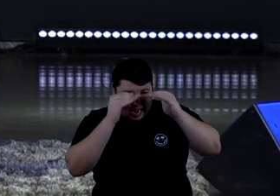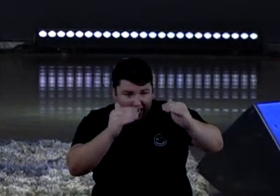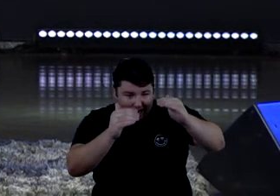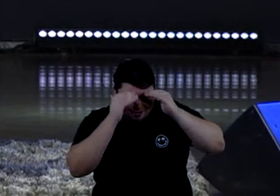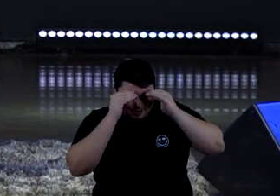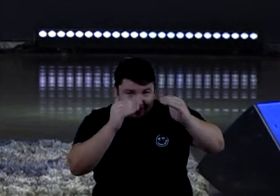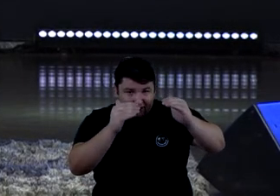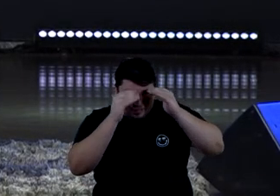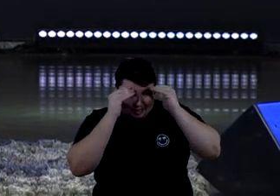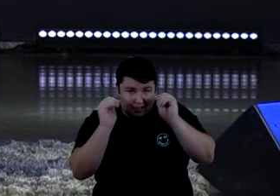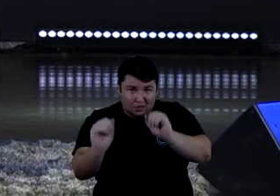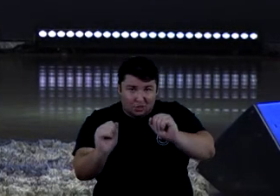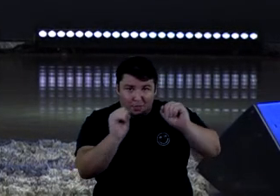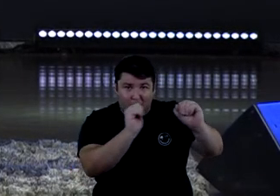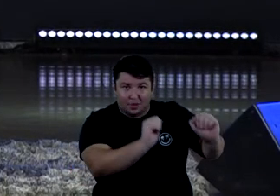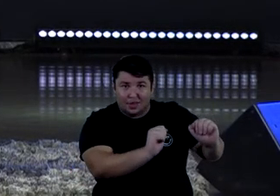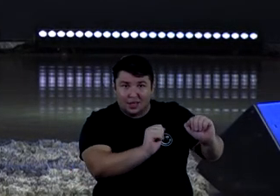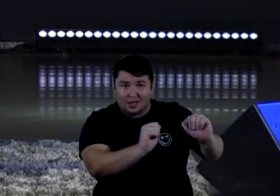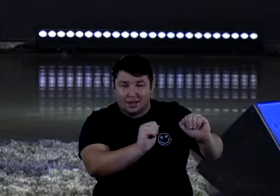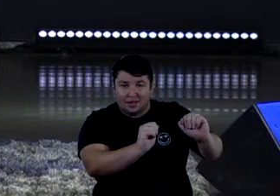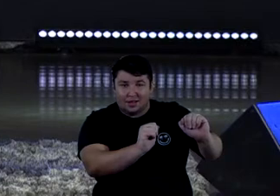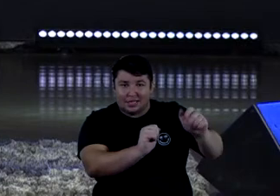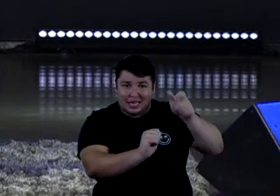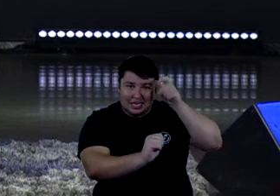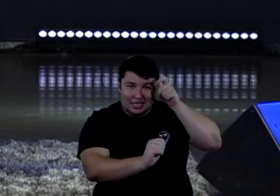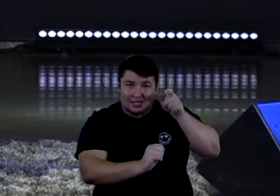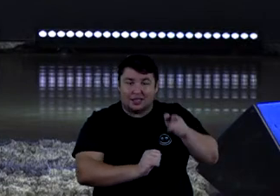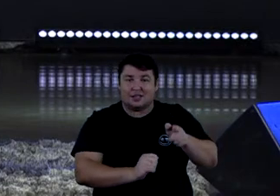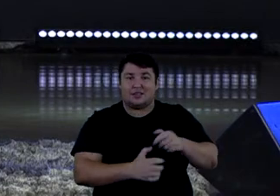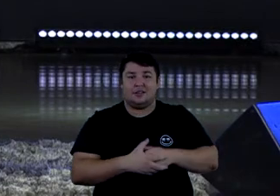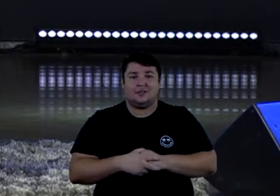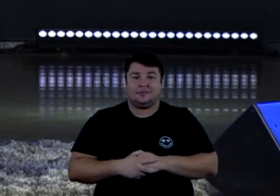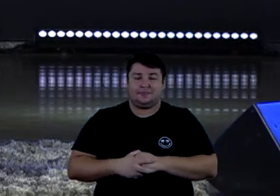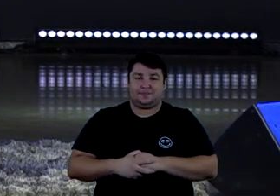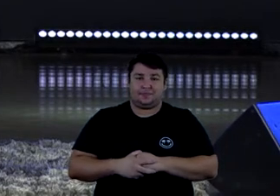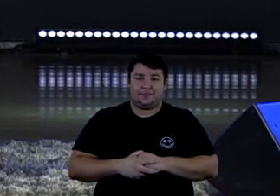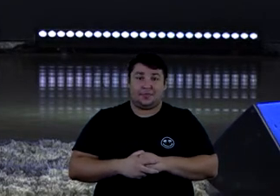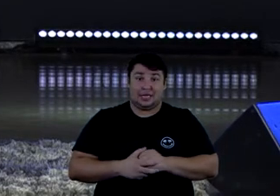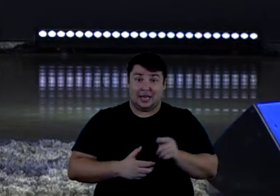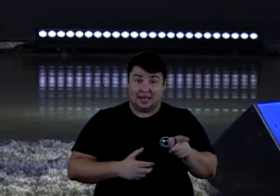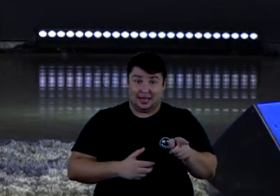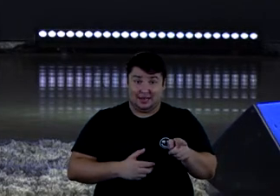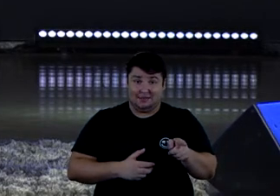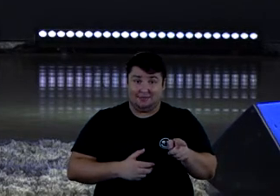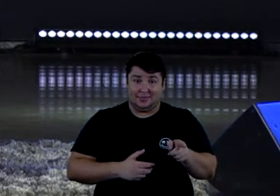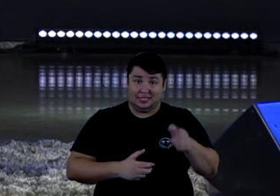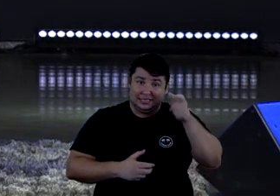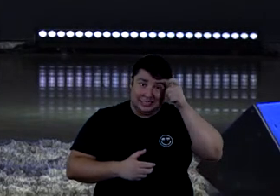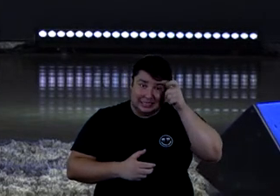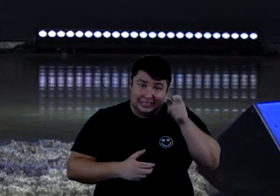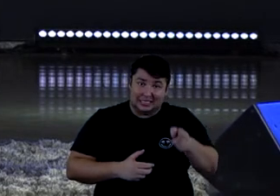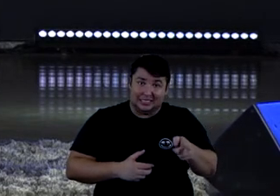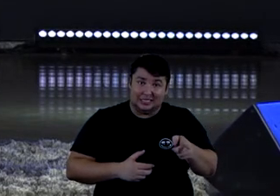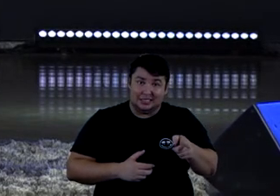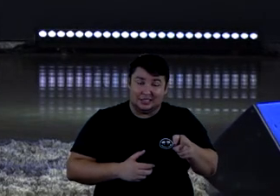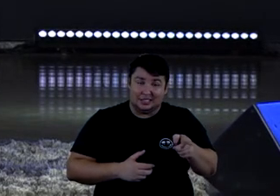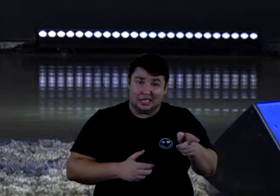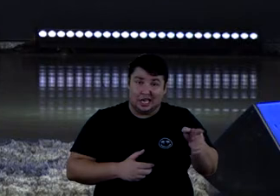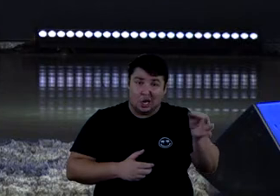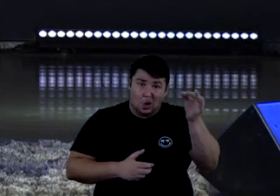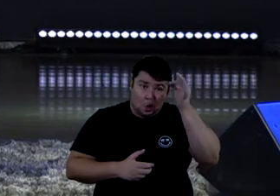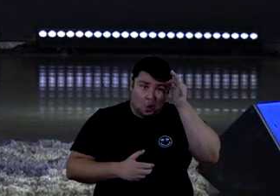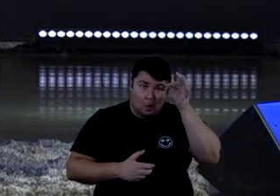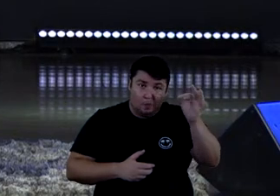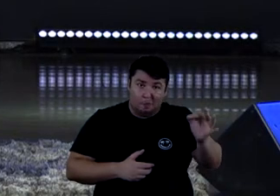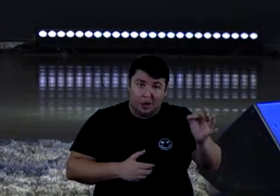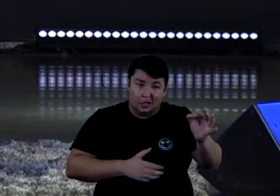comandante dos poderes do mundo invisível, que é o diabo. Ele, o diabo, é o espírito que